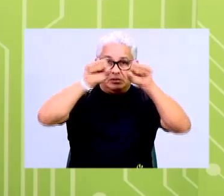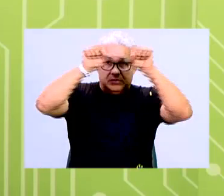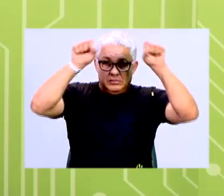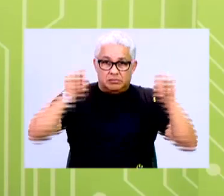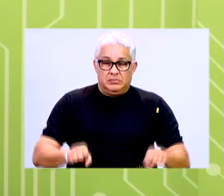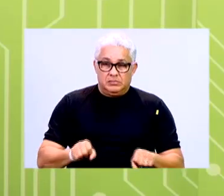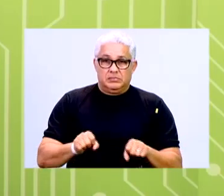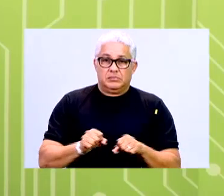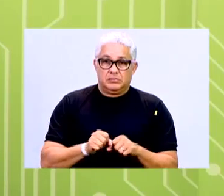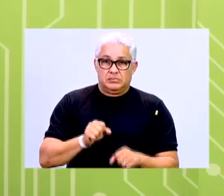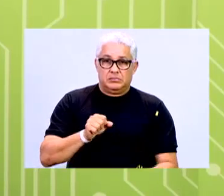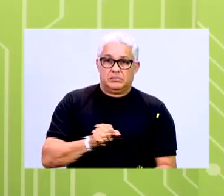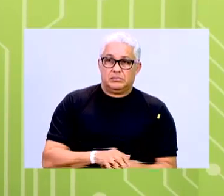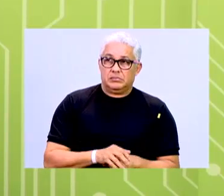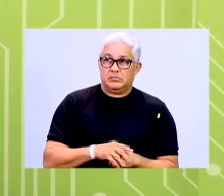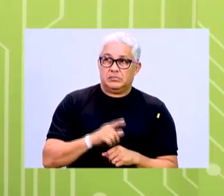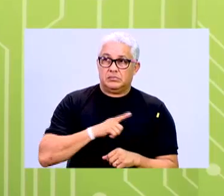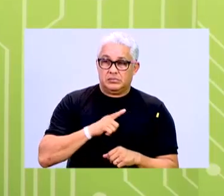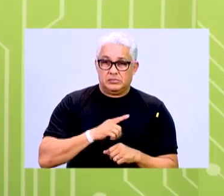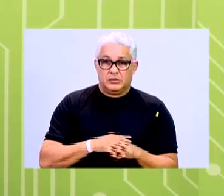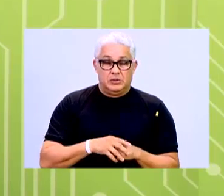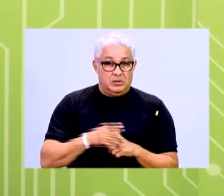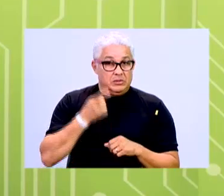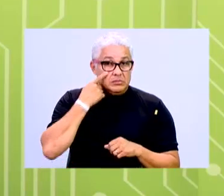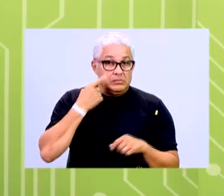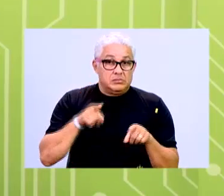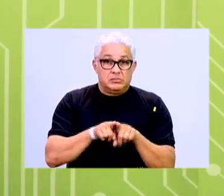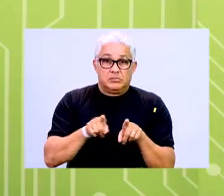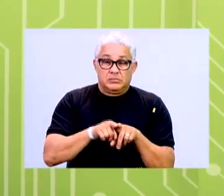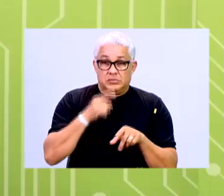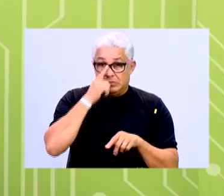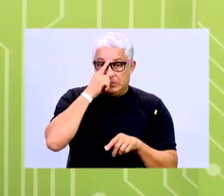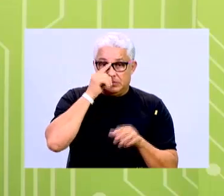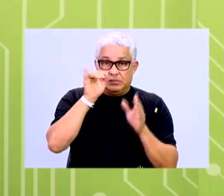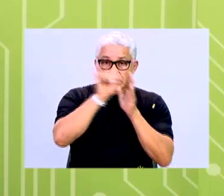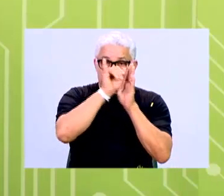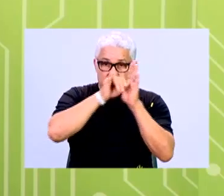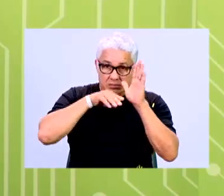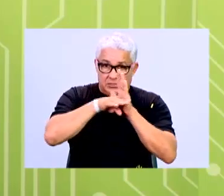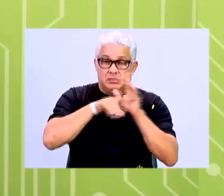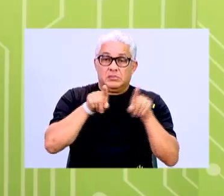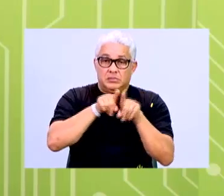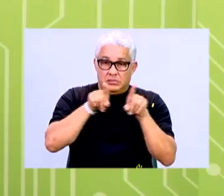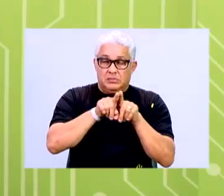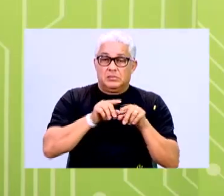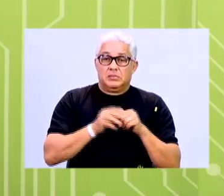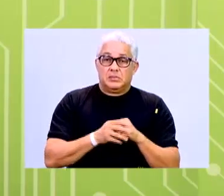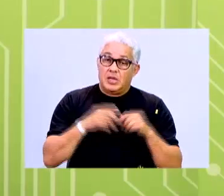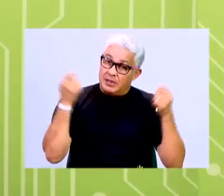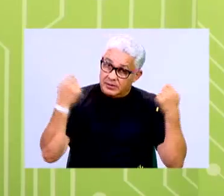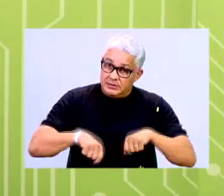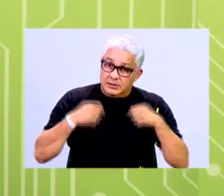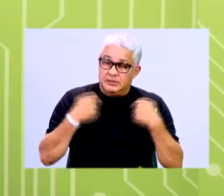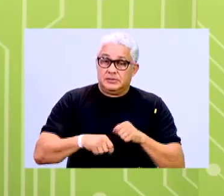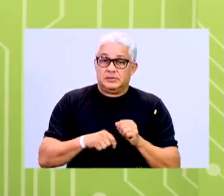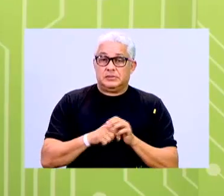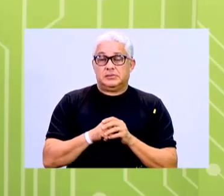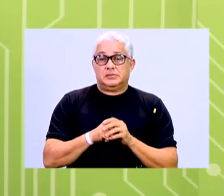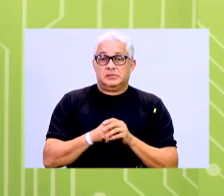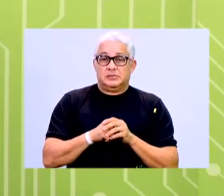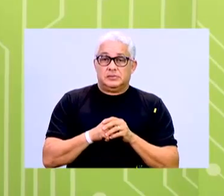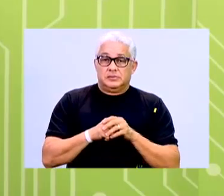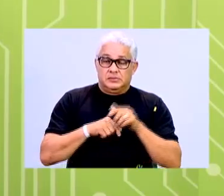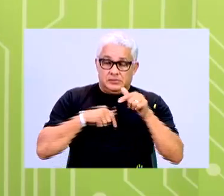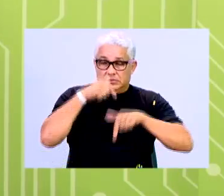os requisitos que logo nós veremos, os requisitos que serão implementados, como também os requisitos necessários para o funcionamento